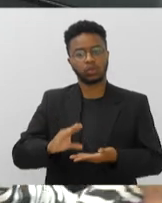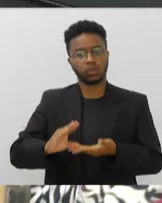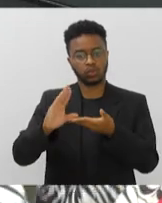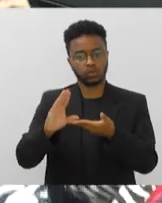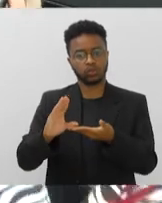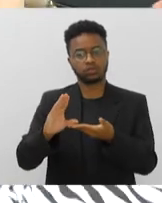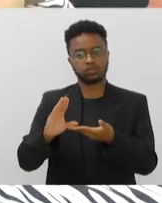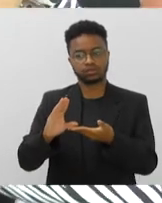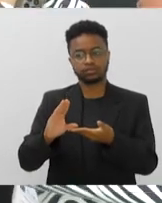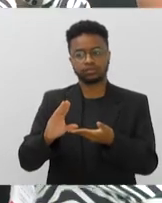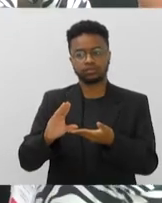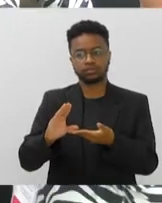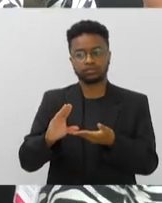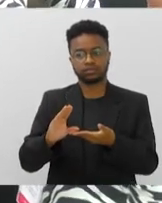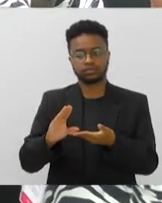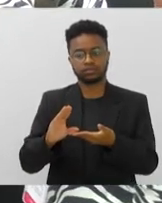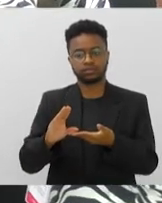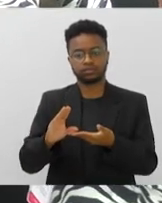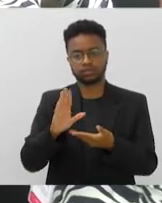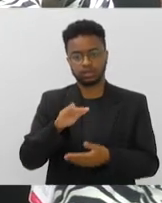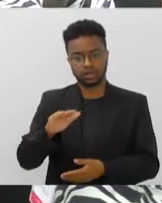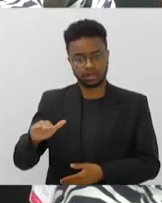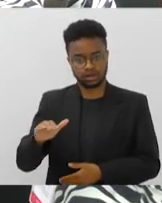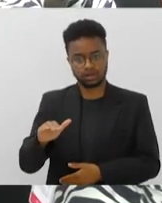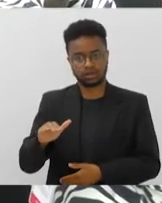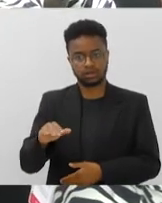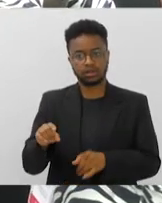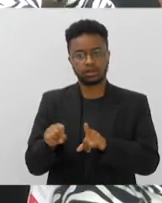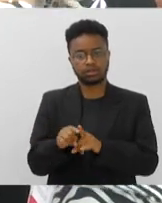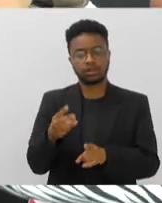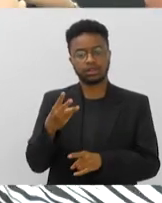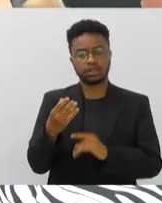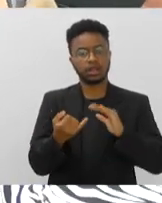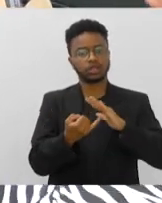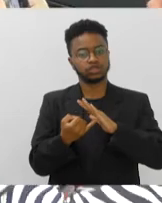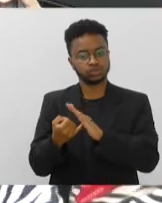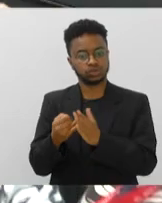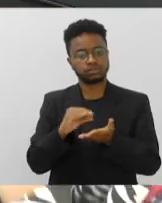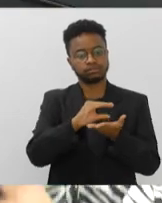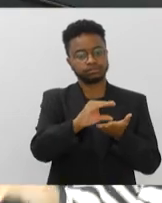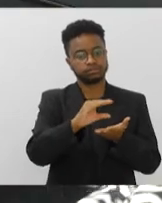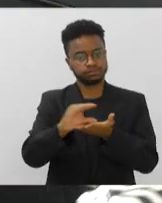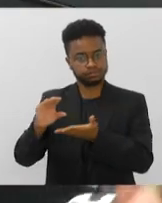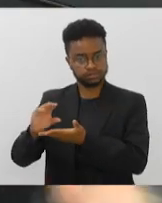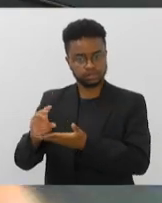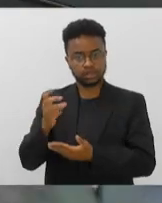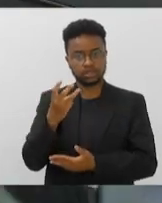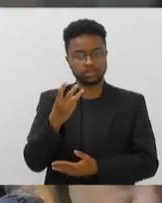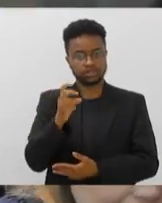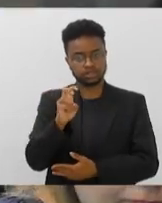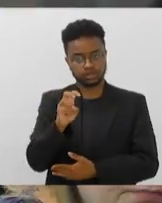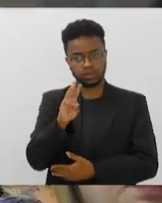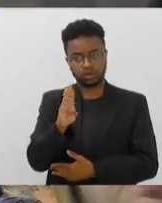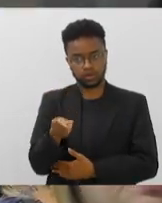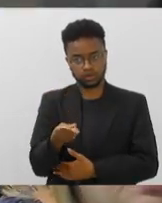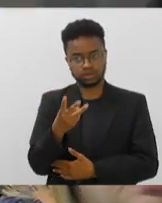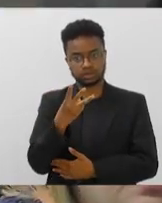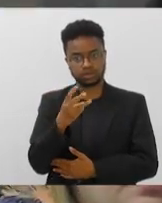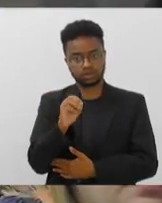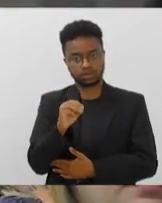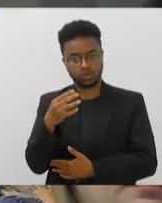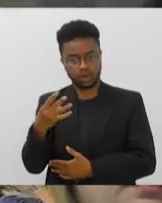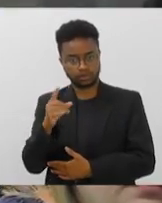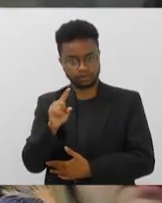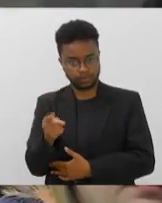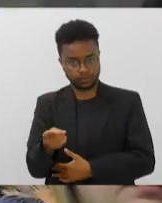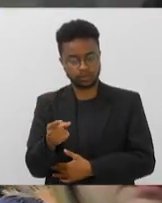do de da criança três instituições que está sendo contemplada com 5 milhões 304.000 e mês